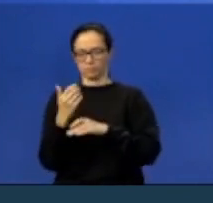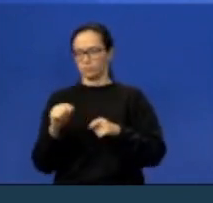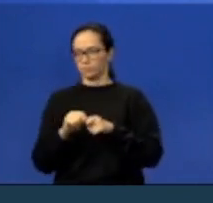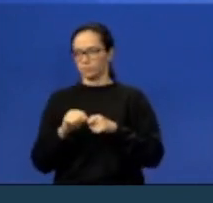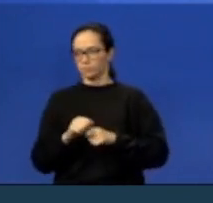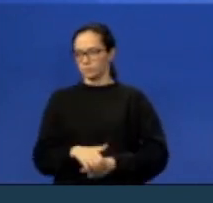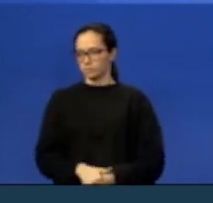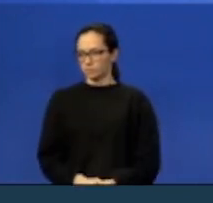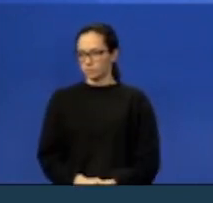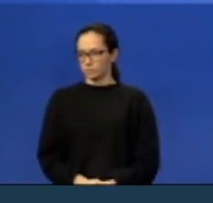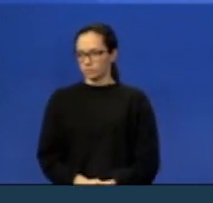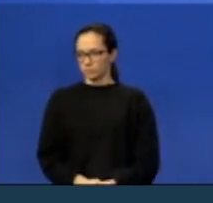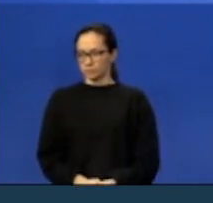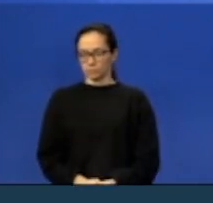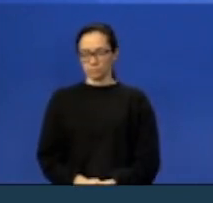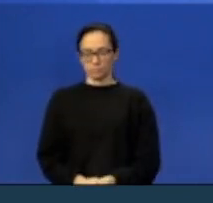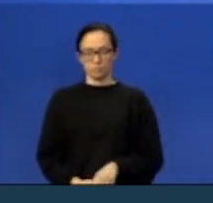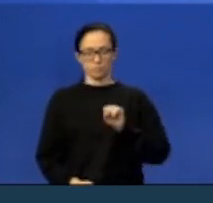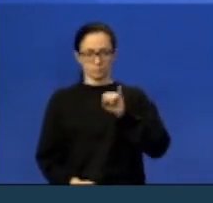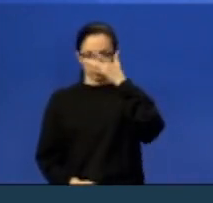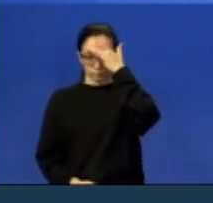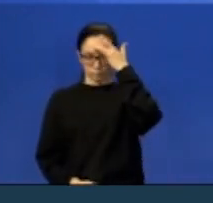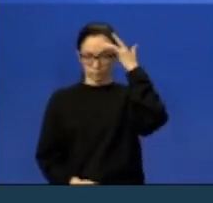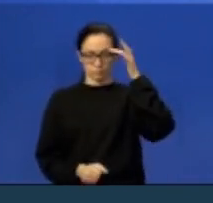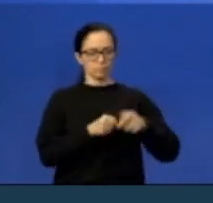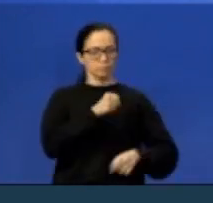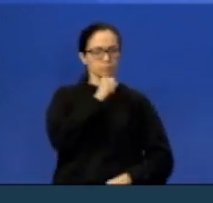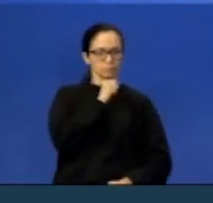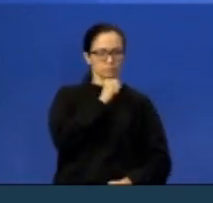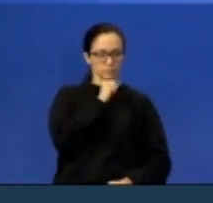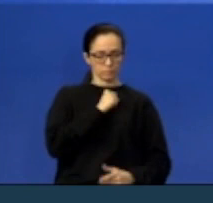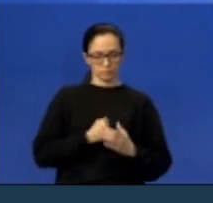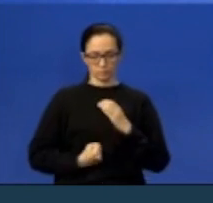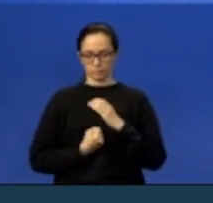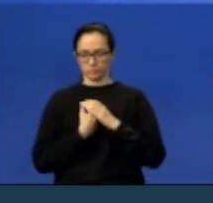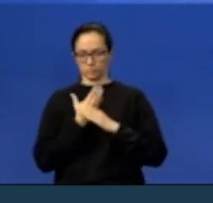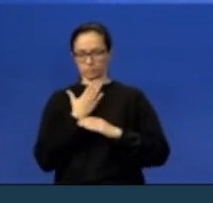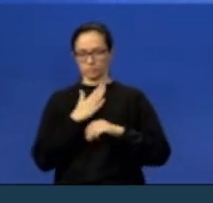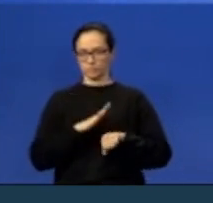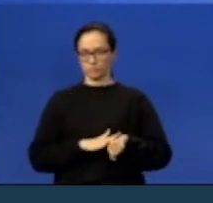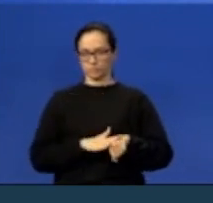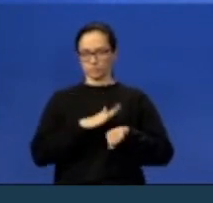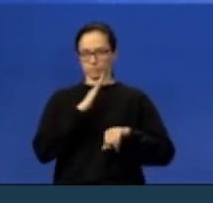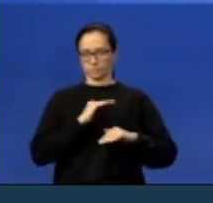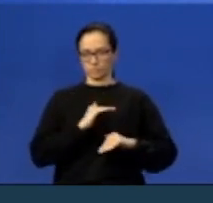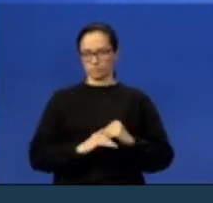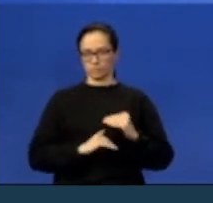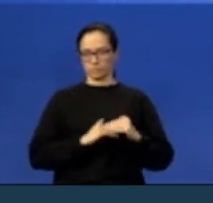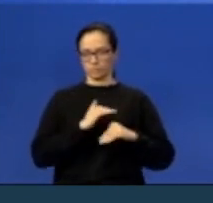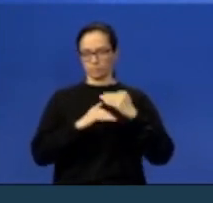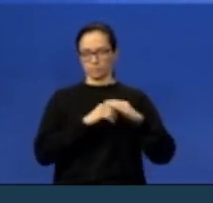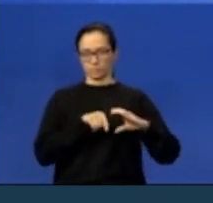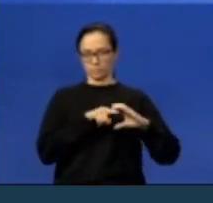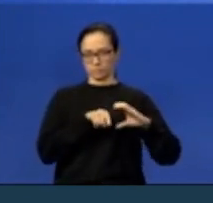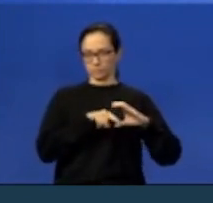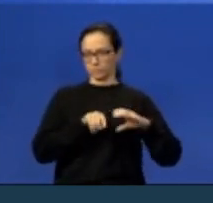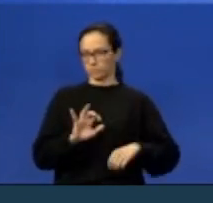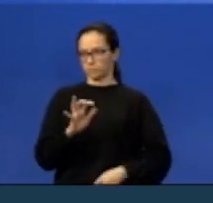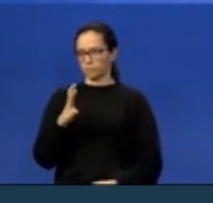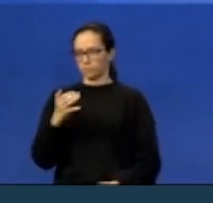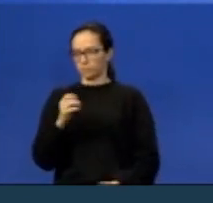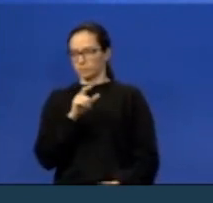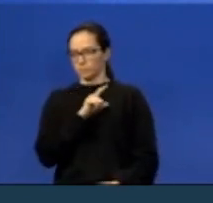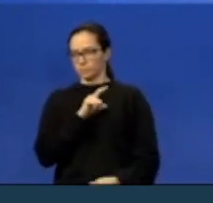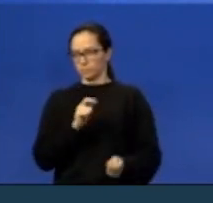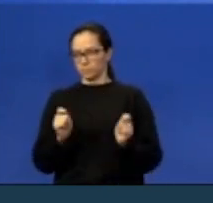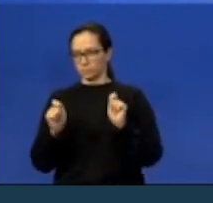Já o idoso, ele teria um aumento da produção, ou na verdade da atividade das células osteoclásticas,